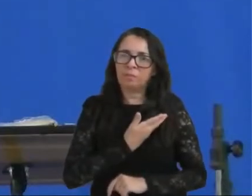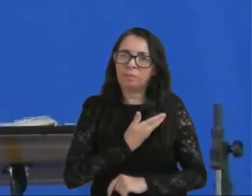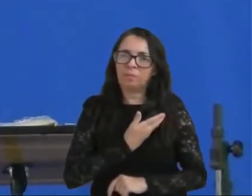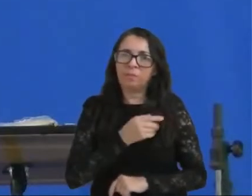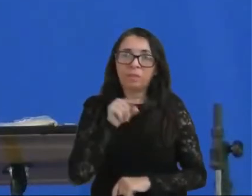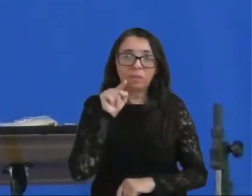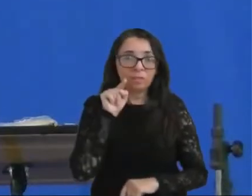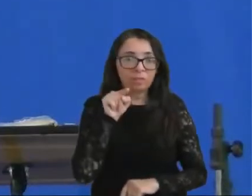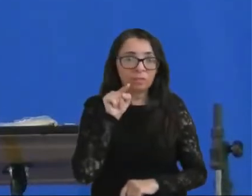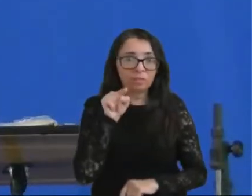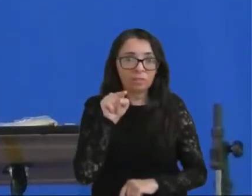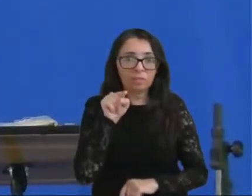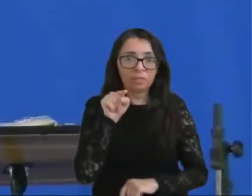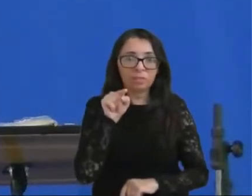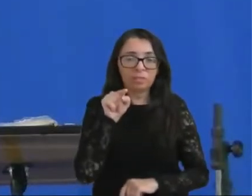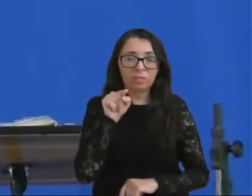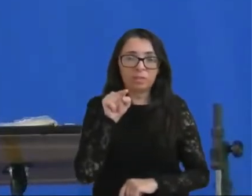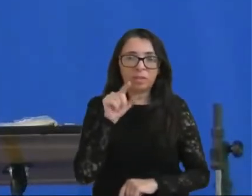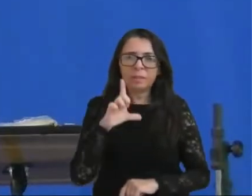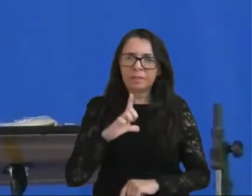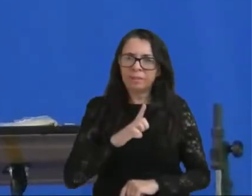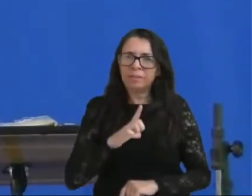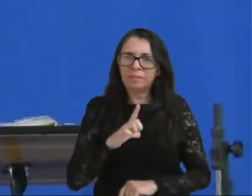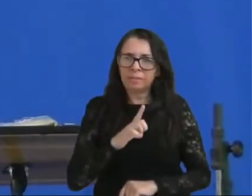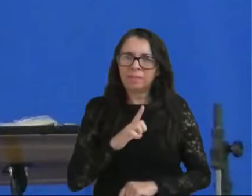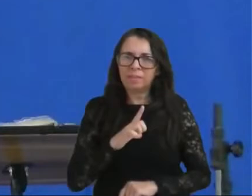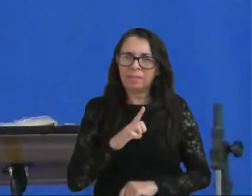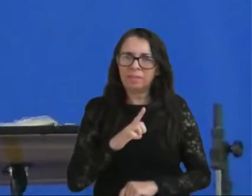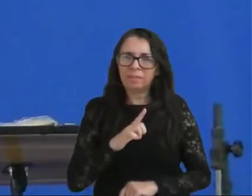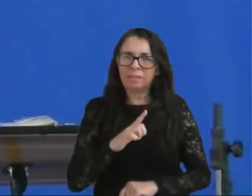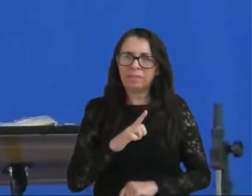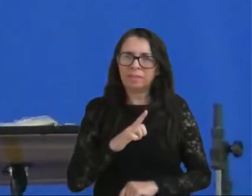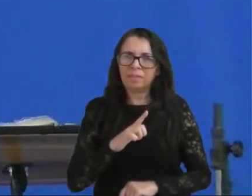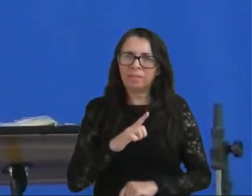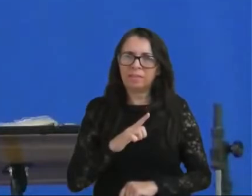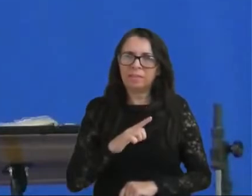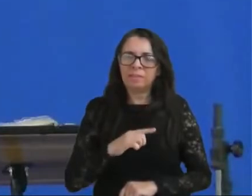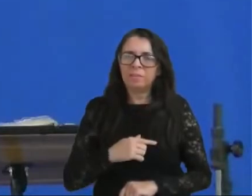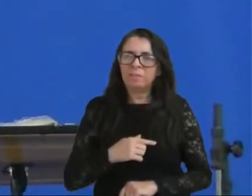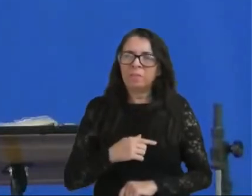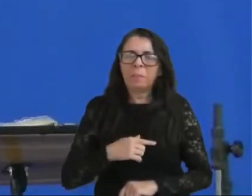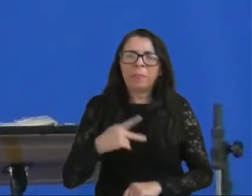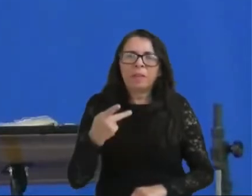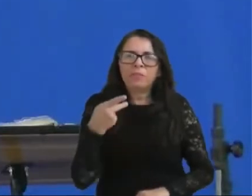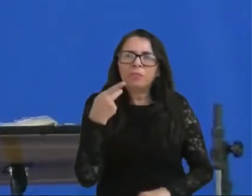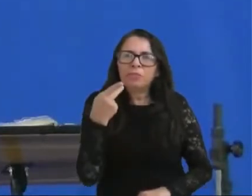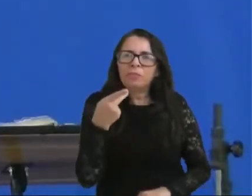Ou você tem sido apenas um membro que está ocupando espaço?